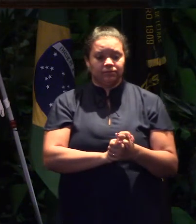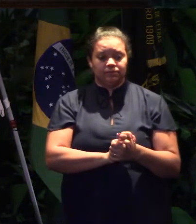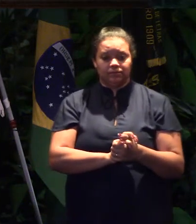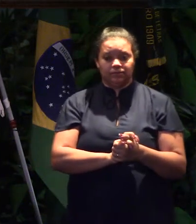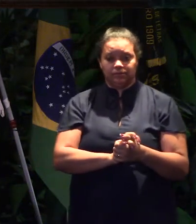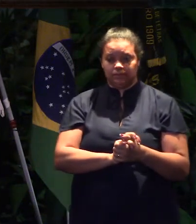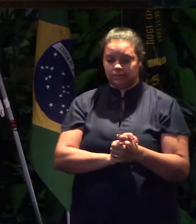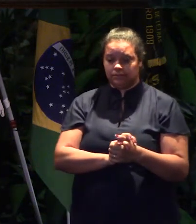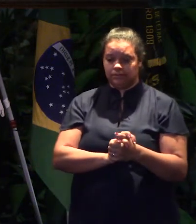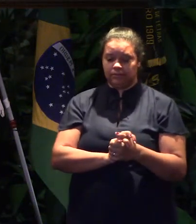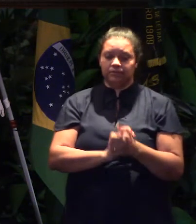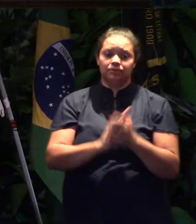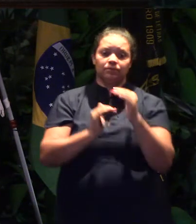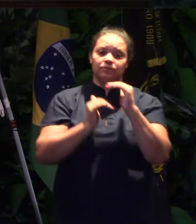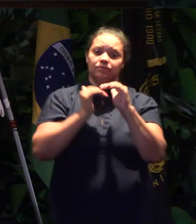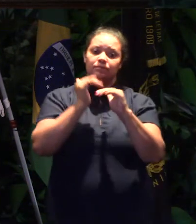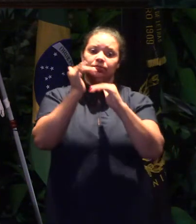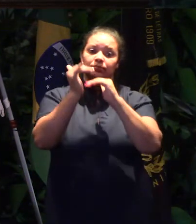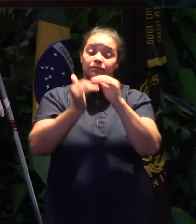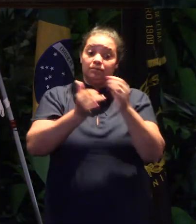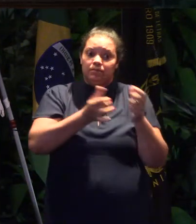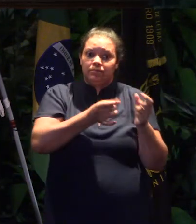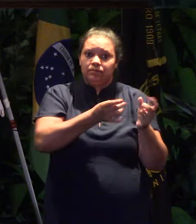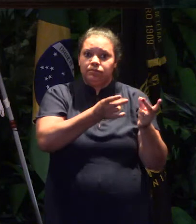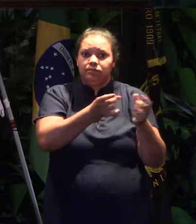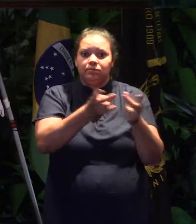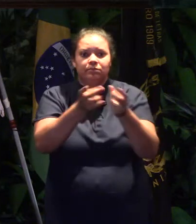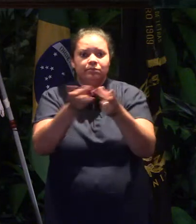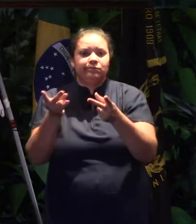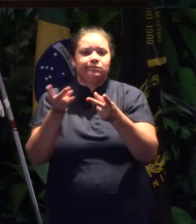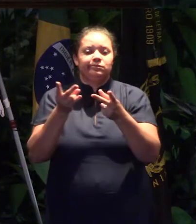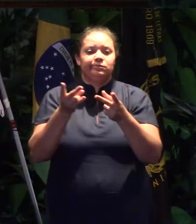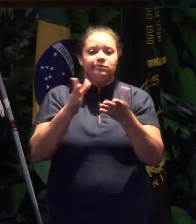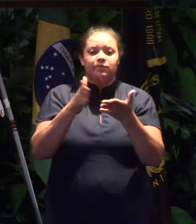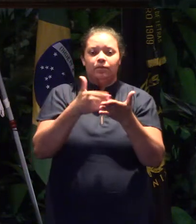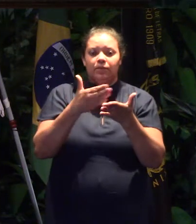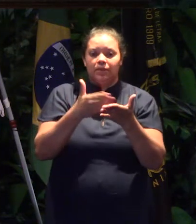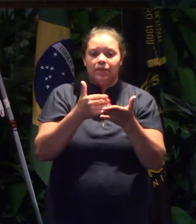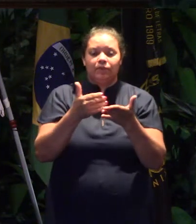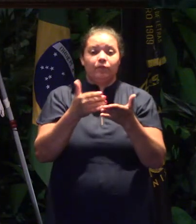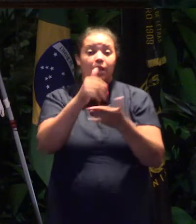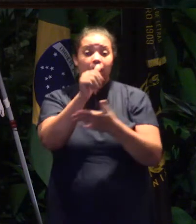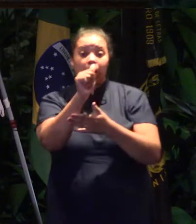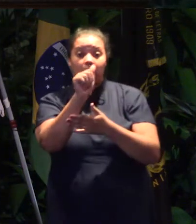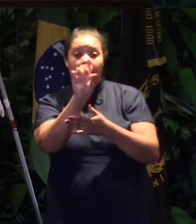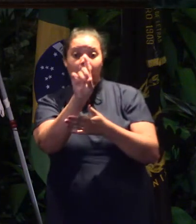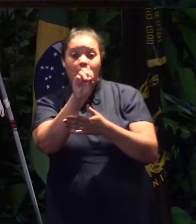no crescente mercado dos audiolivros, que hoje em dia têm sido consumidos